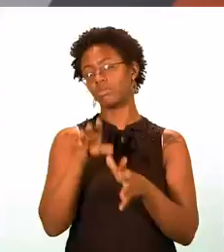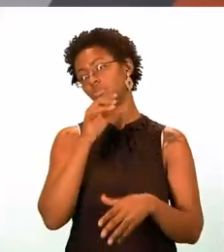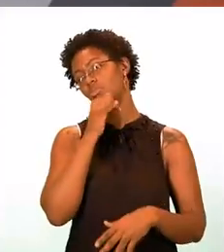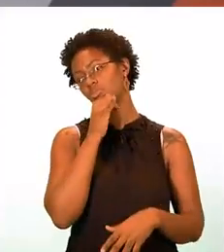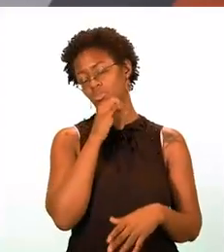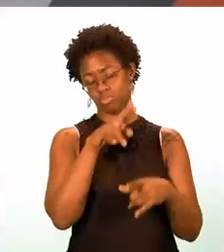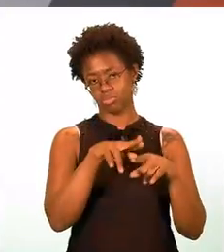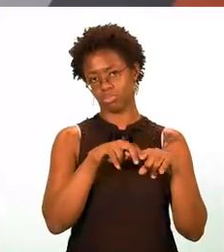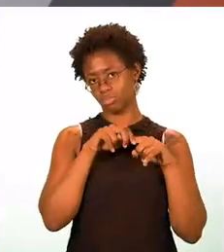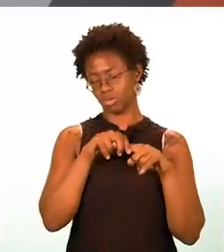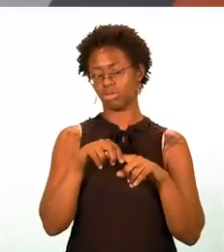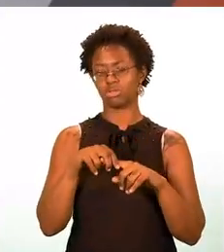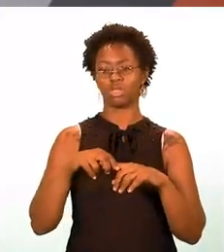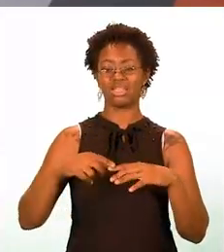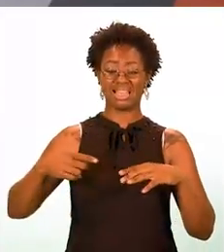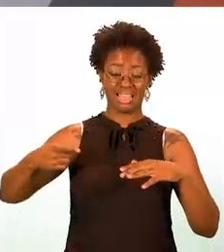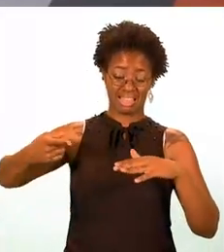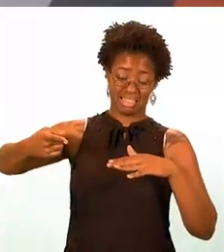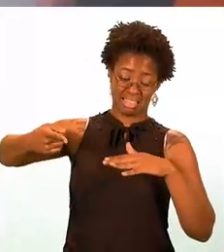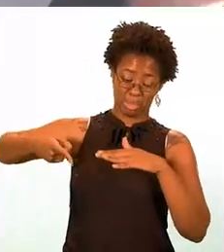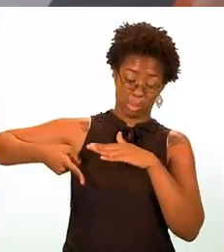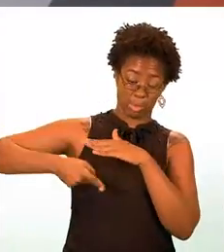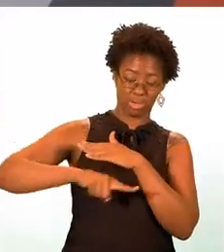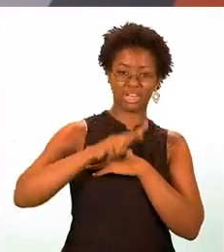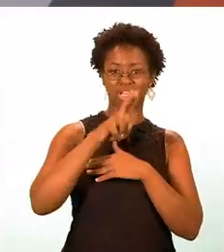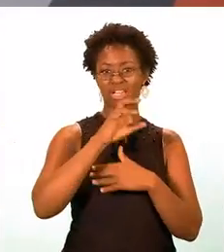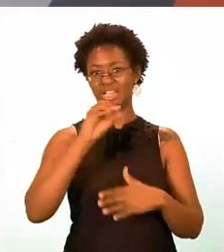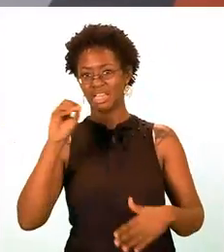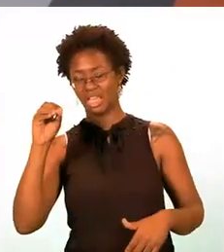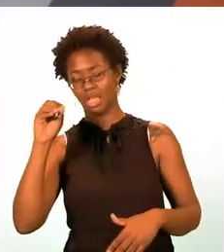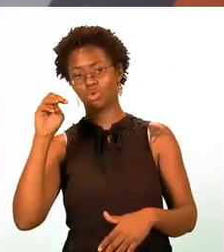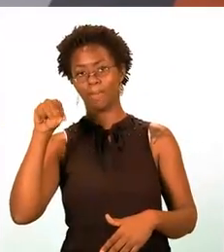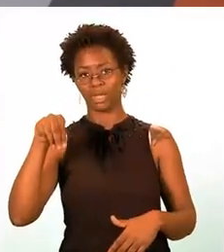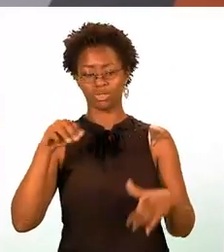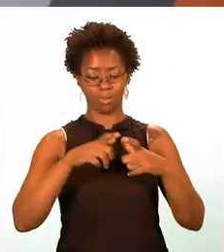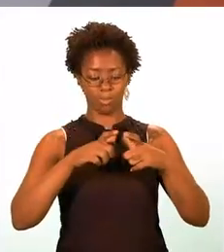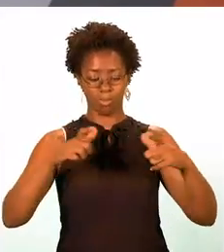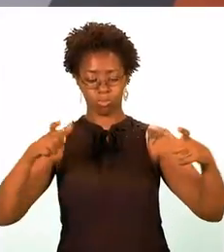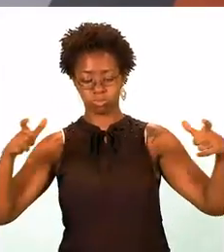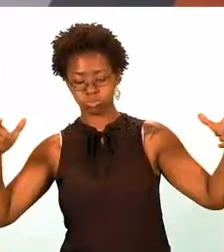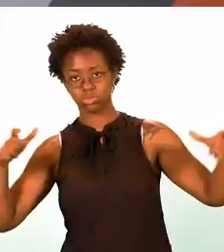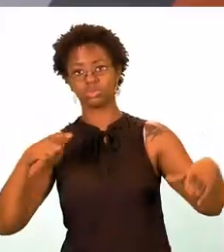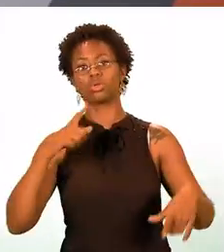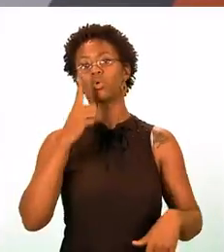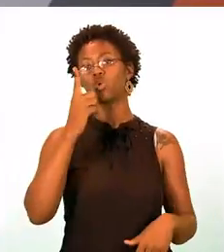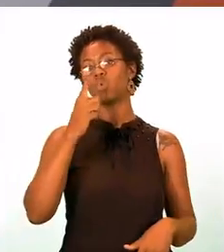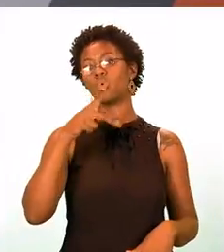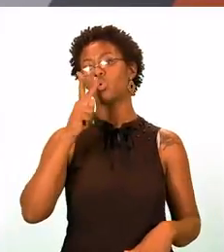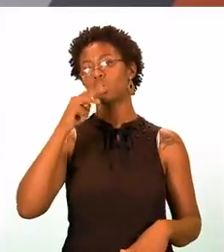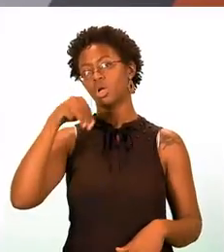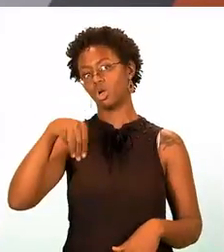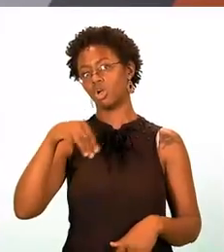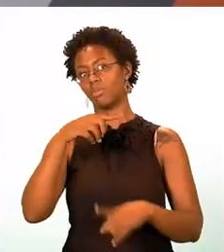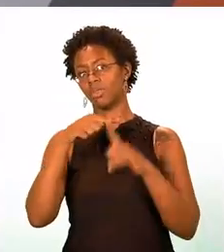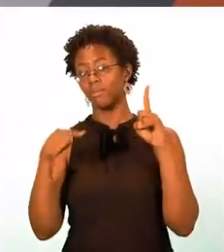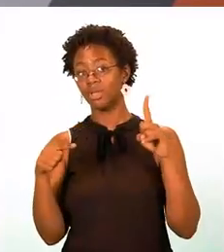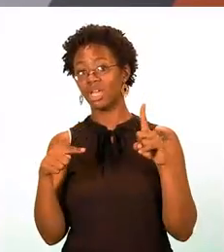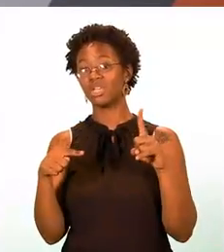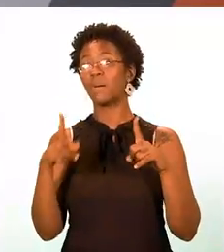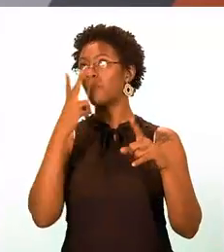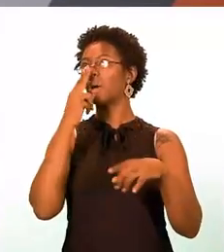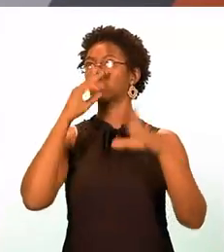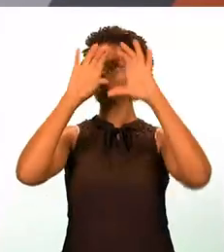uma profundidade de 500 metros para baixo e 1,2 km de largura, o espaço aéreo